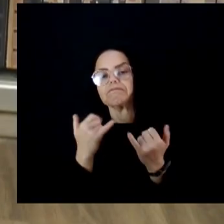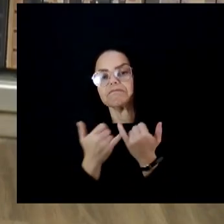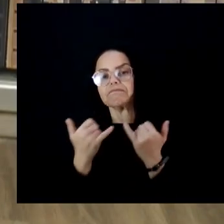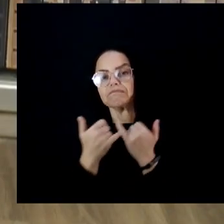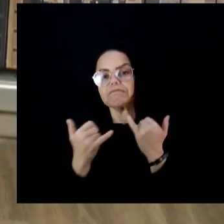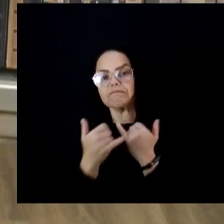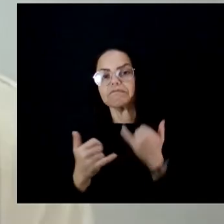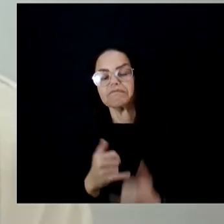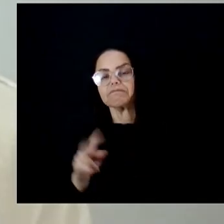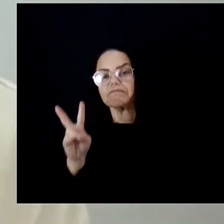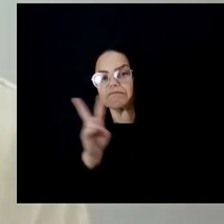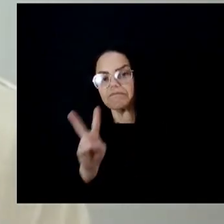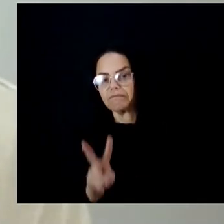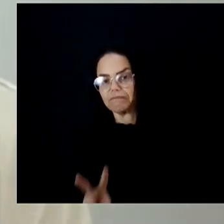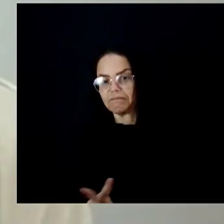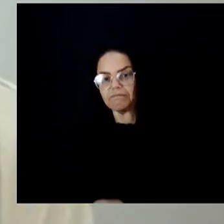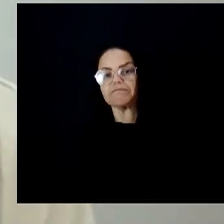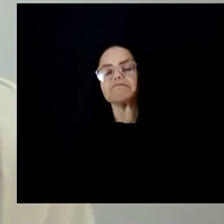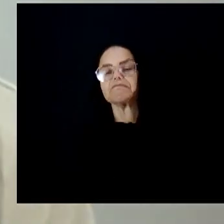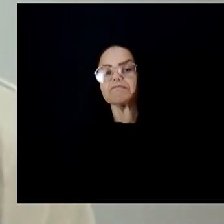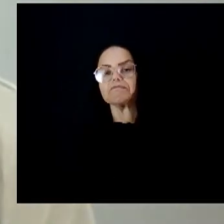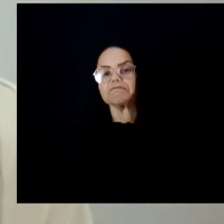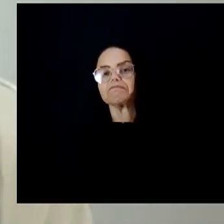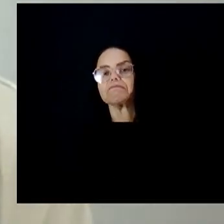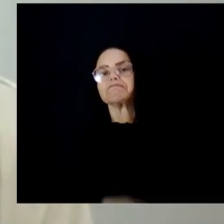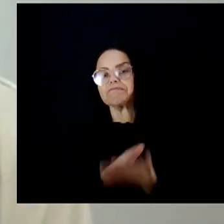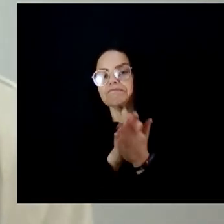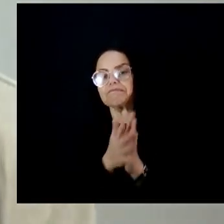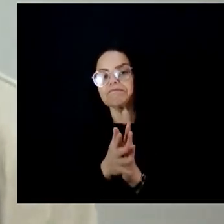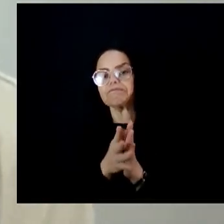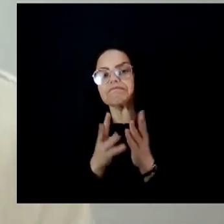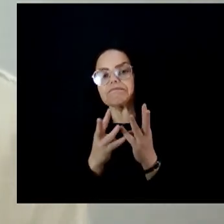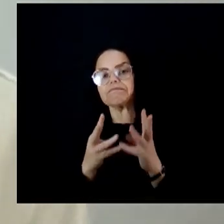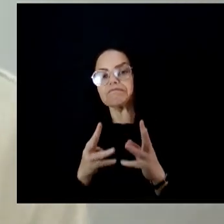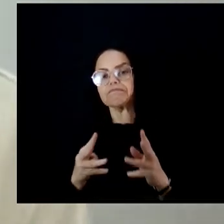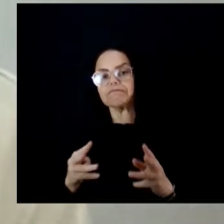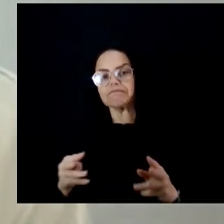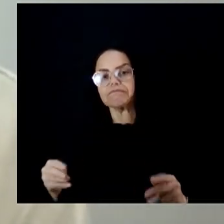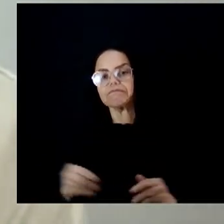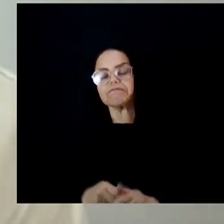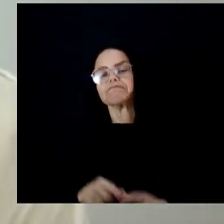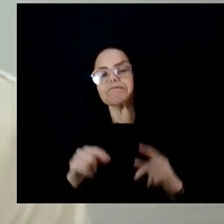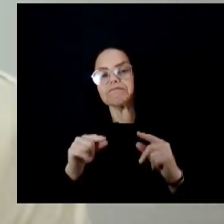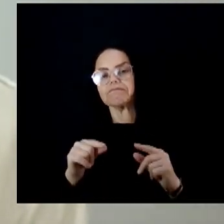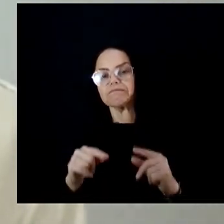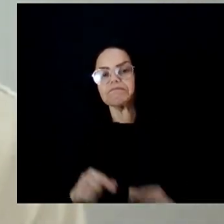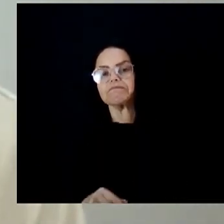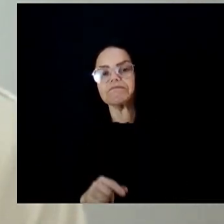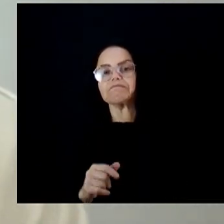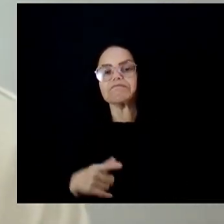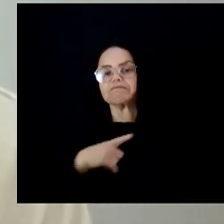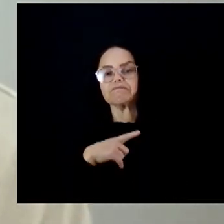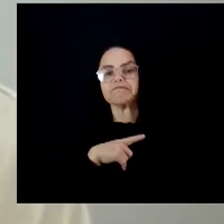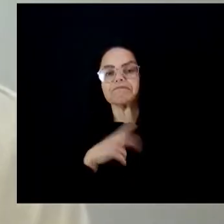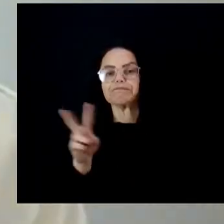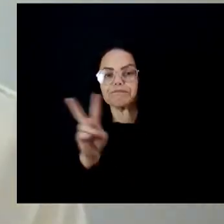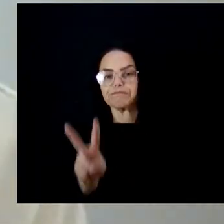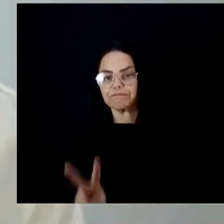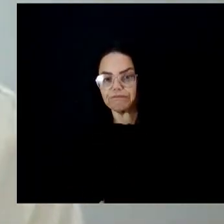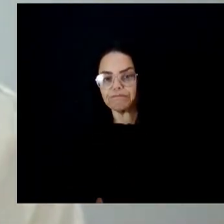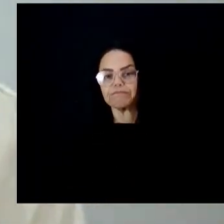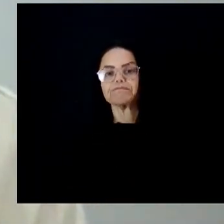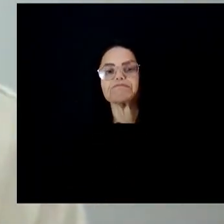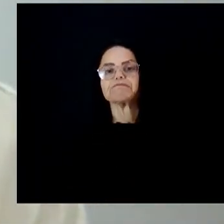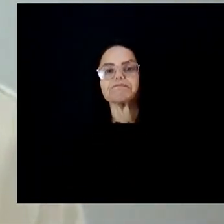Venezuela. E a quantidade de estragos que você teve no Japão foi muito menor, por exemplo, de que você teve na Venezuela. Com